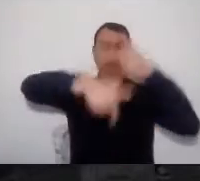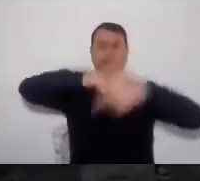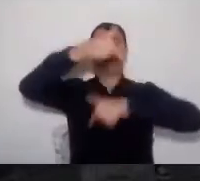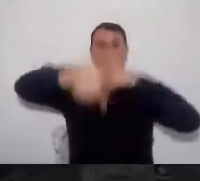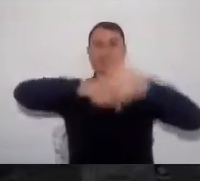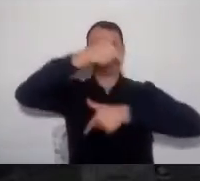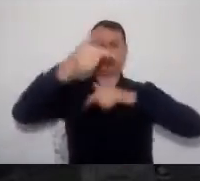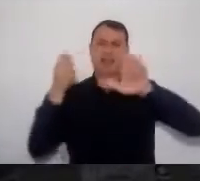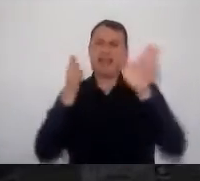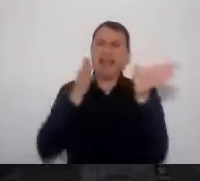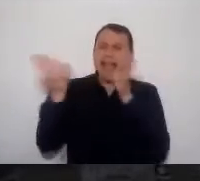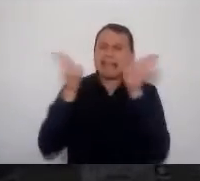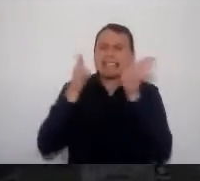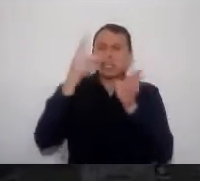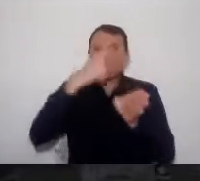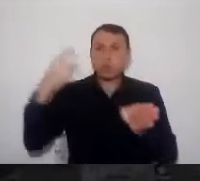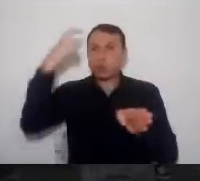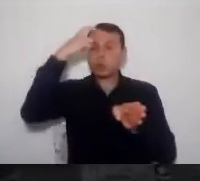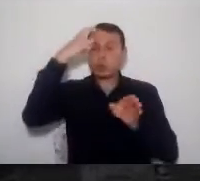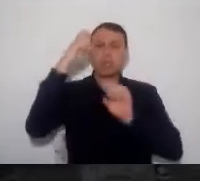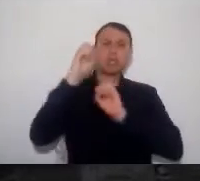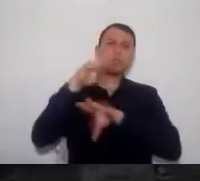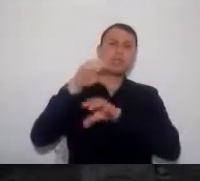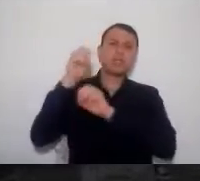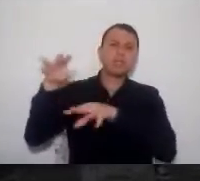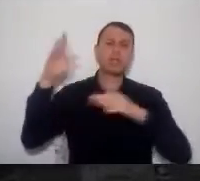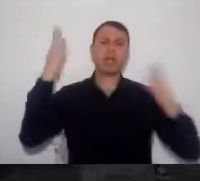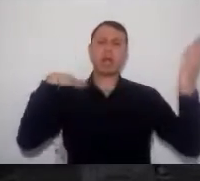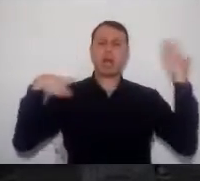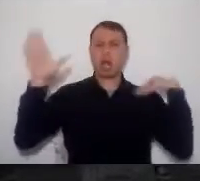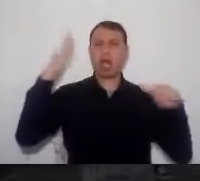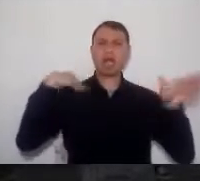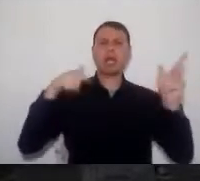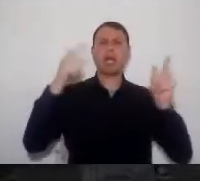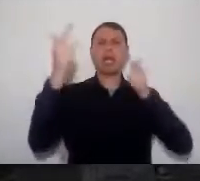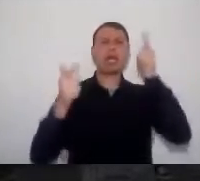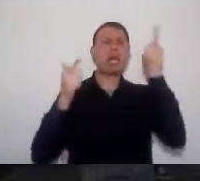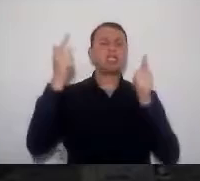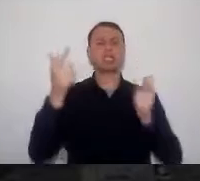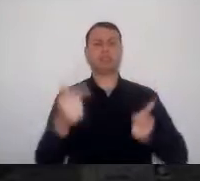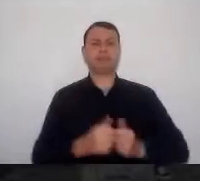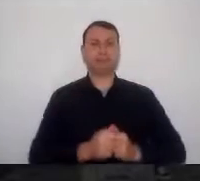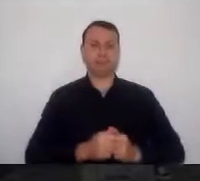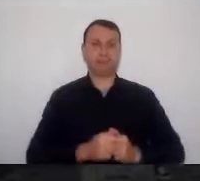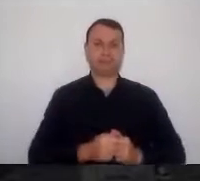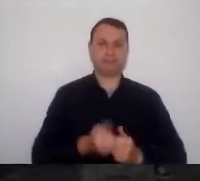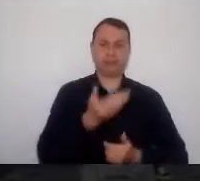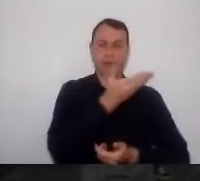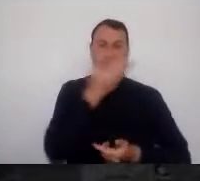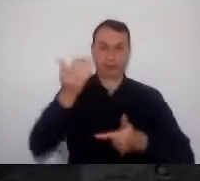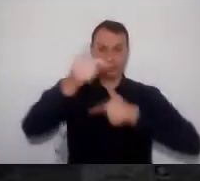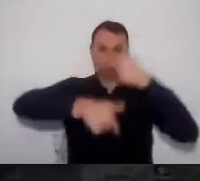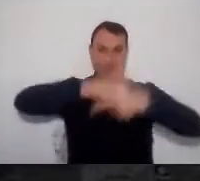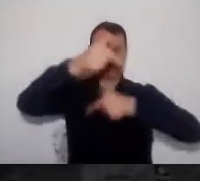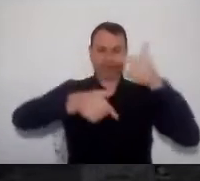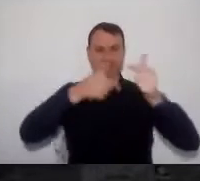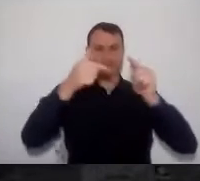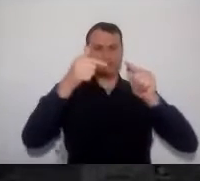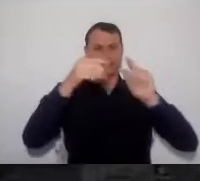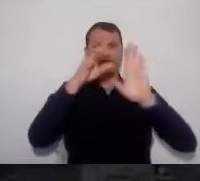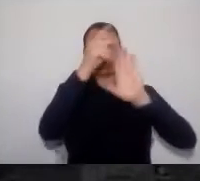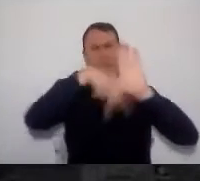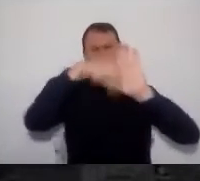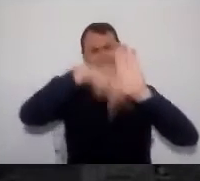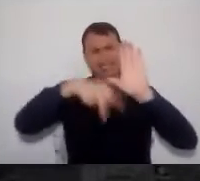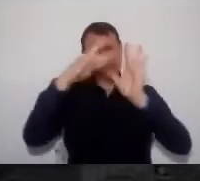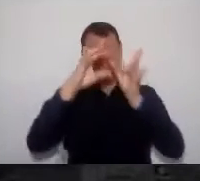terem acesso à cultura, à educação, à saúde e ao lazer. Mas os trabalhadores desse projeto liberal do Brasil estão